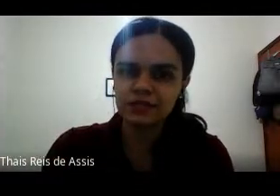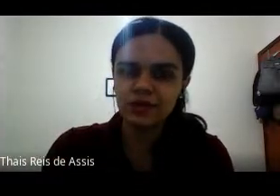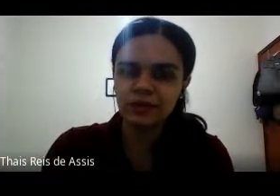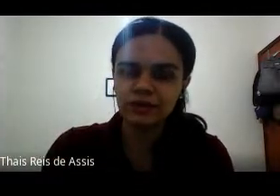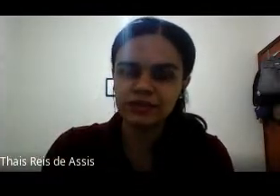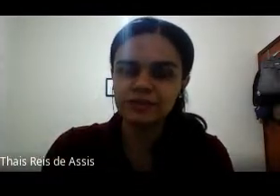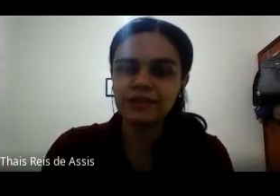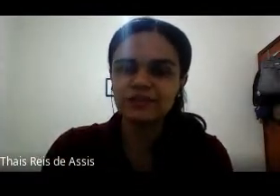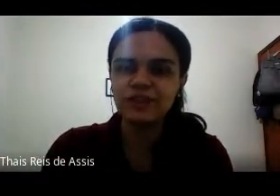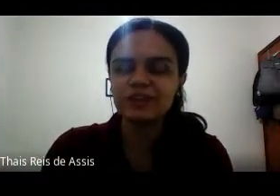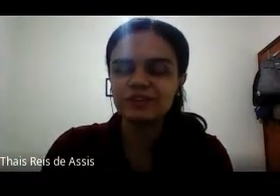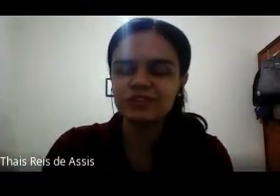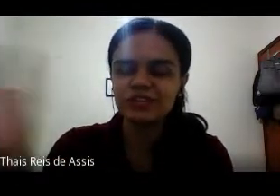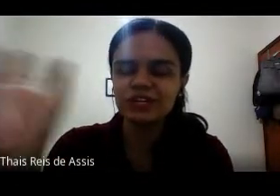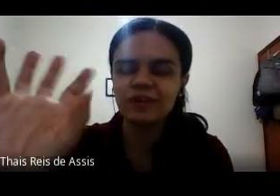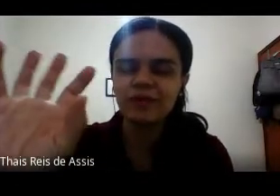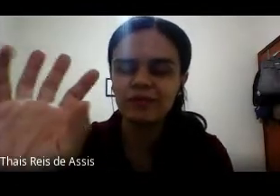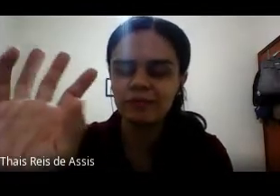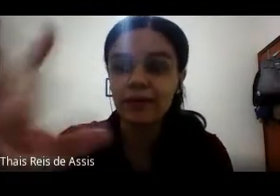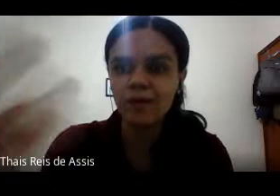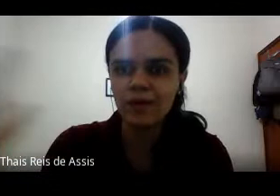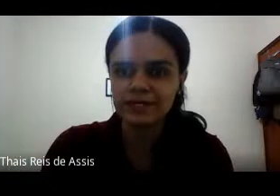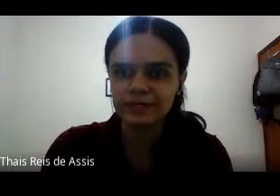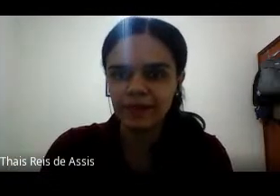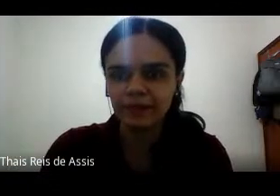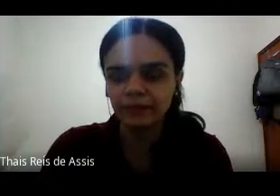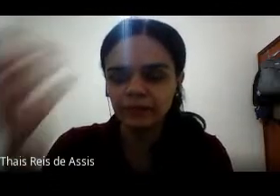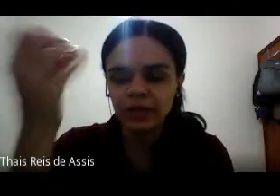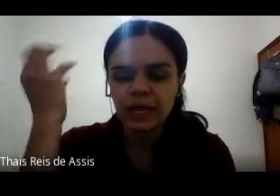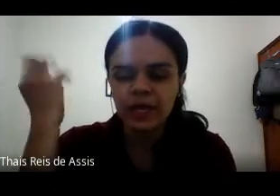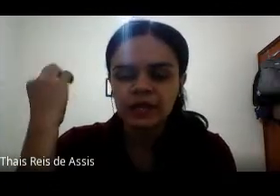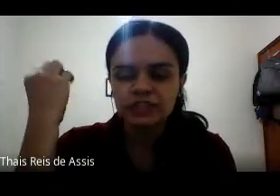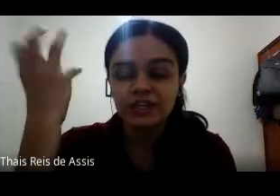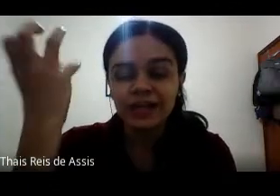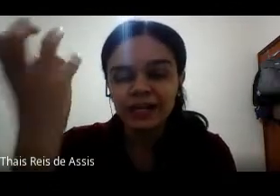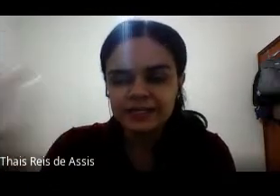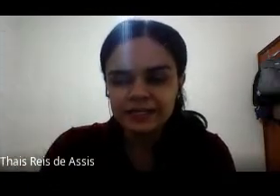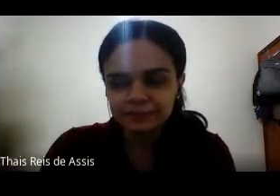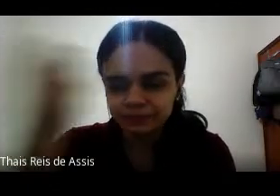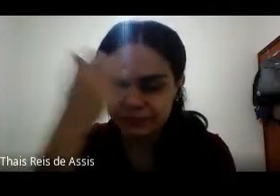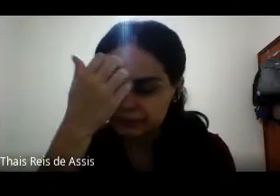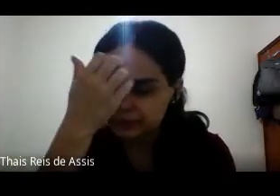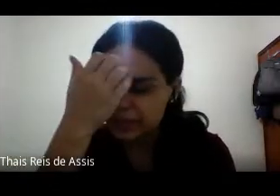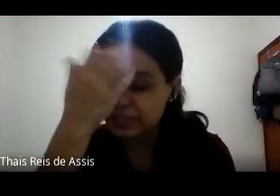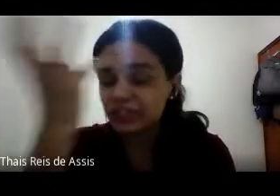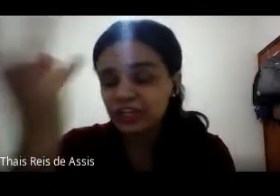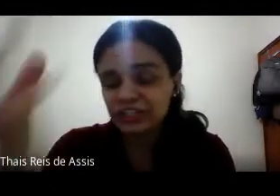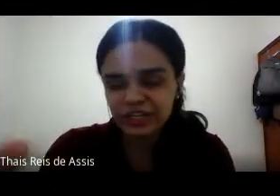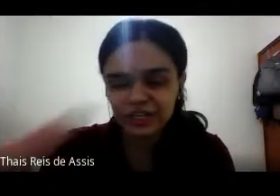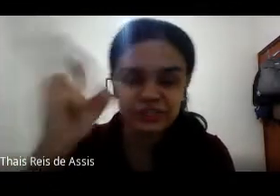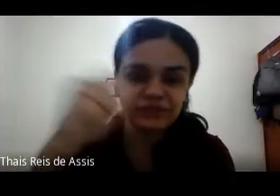e transforma em conhecimento, é diferente. Quando a gente transforma em conhecimento, a gente analisa, a